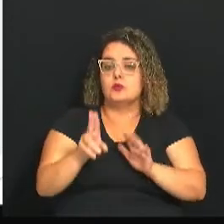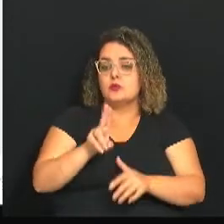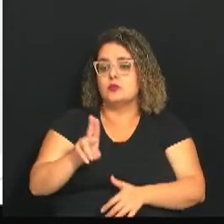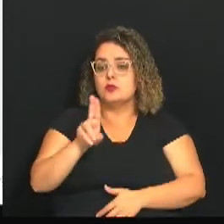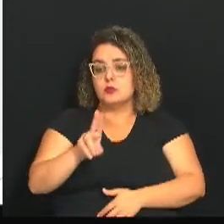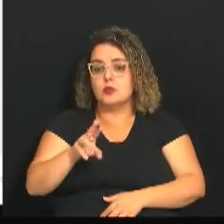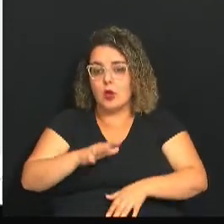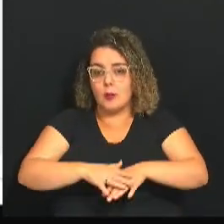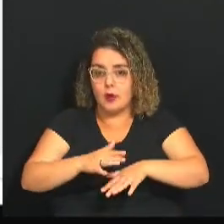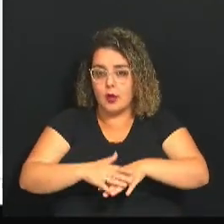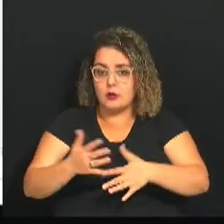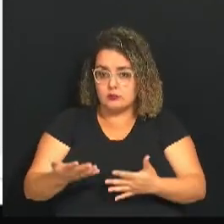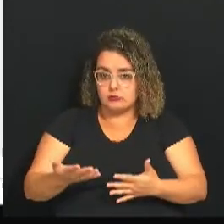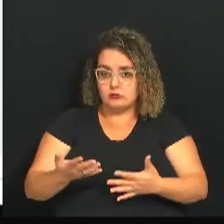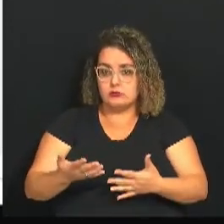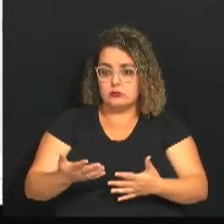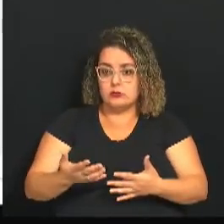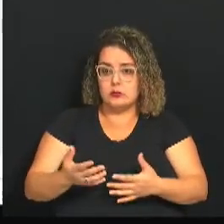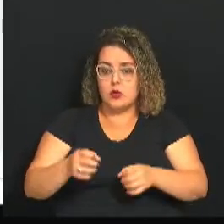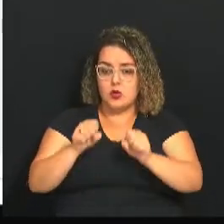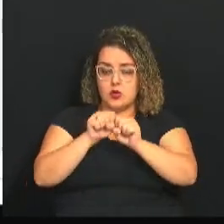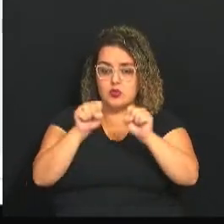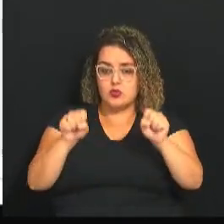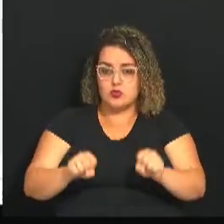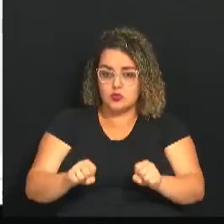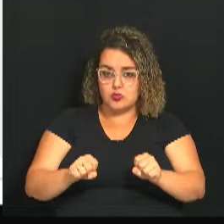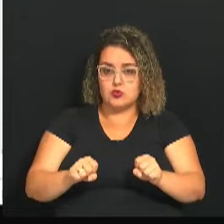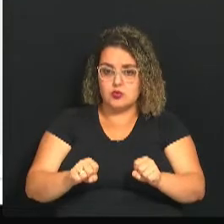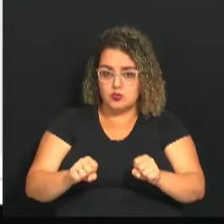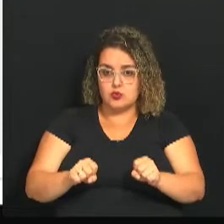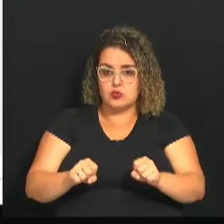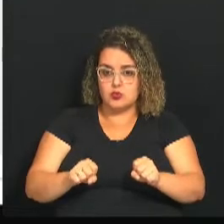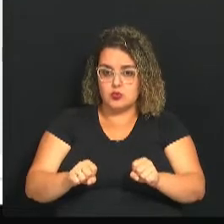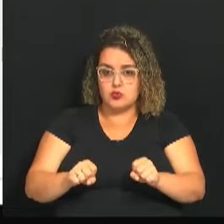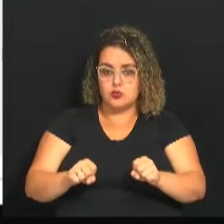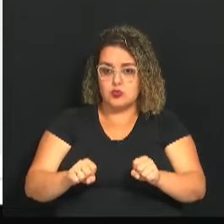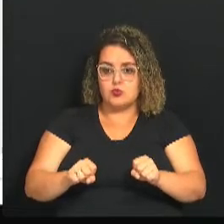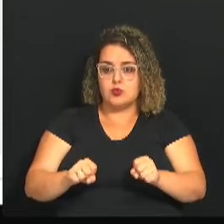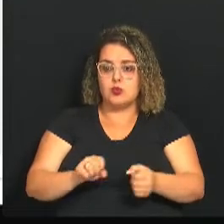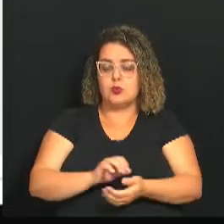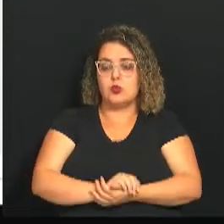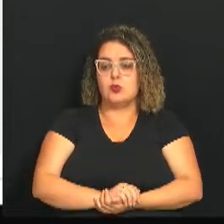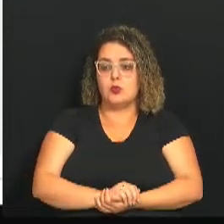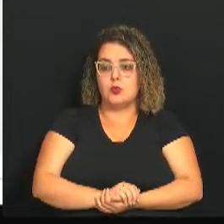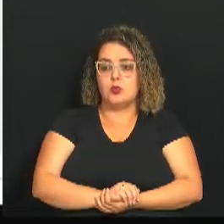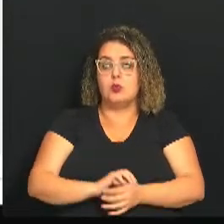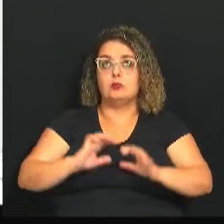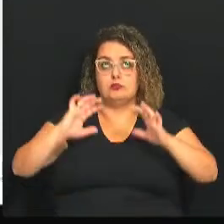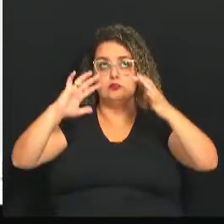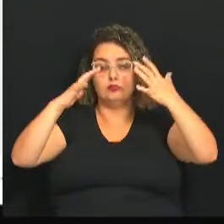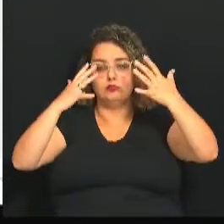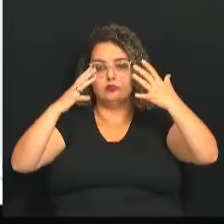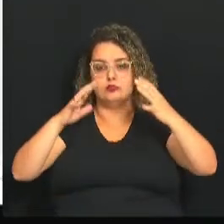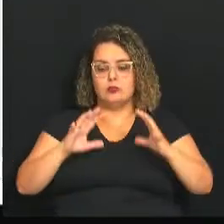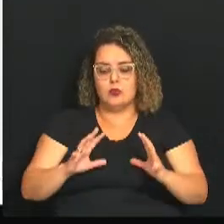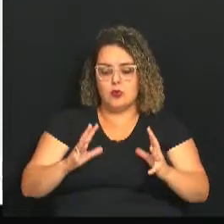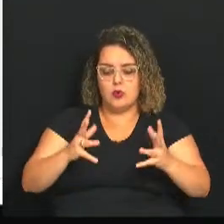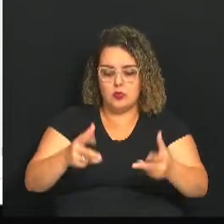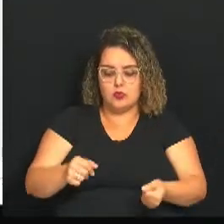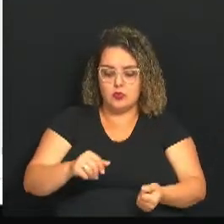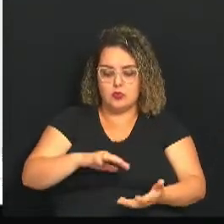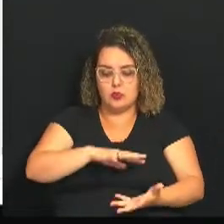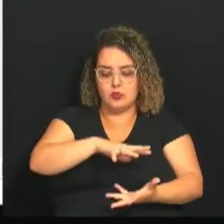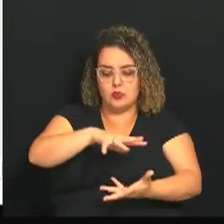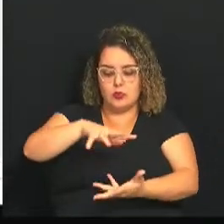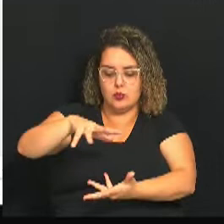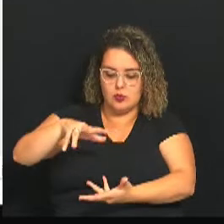são basicamente softwares que resolvem as equações da dinâmica da atmosfera, né? A atmosfera como sendo um fluido, ocorrem diversos